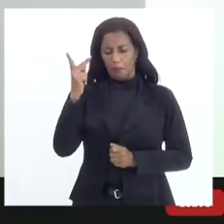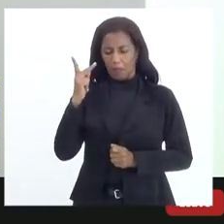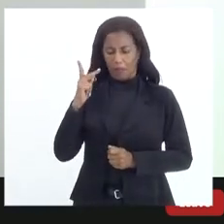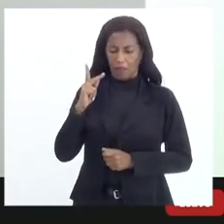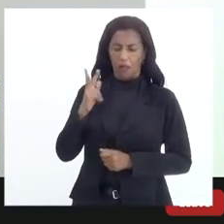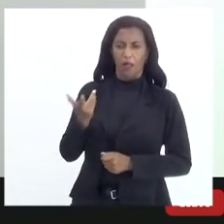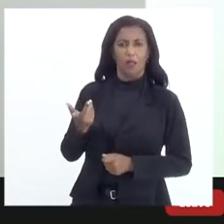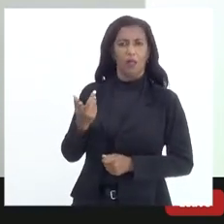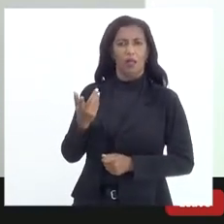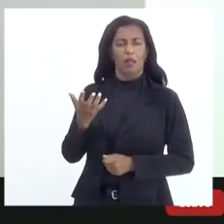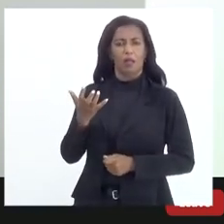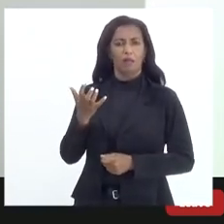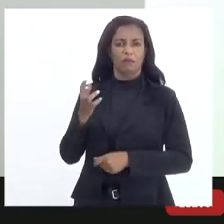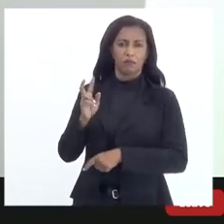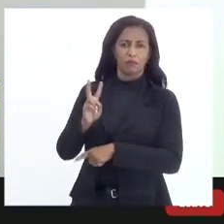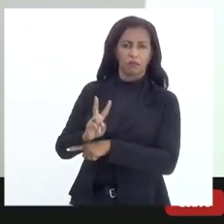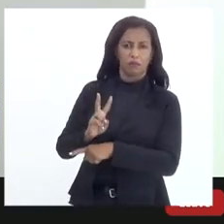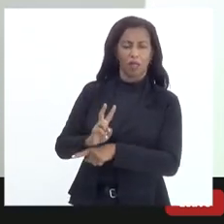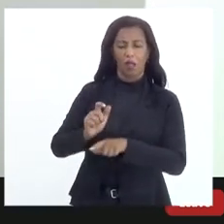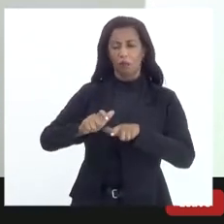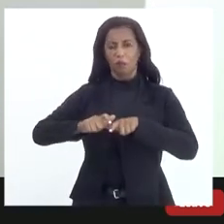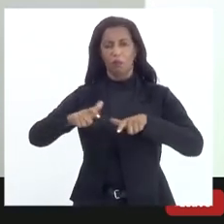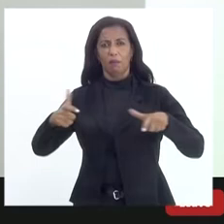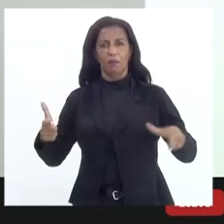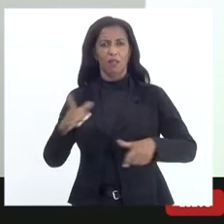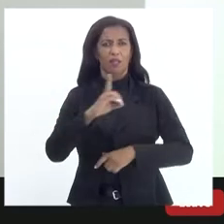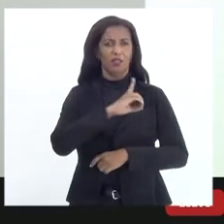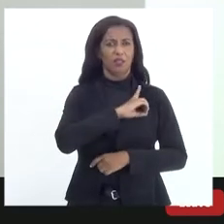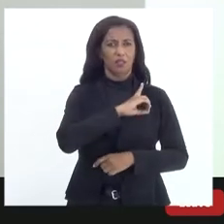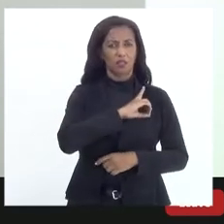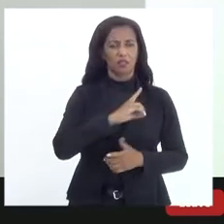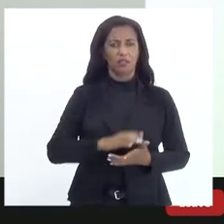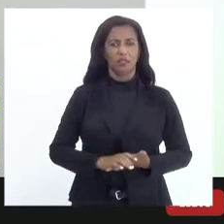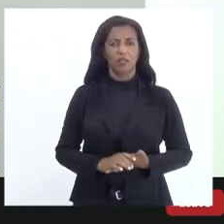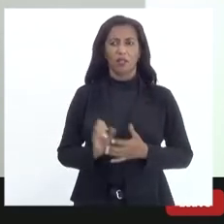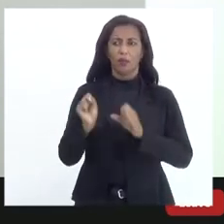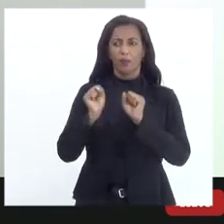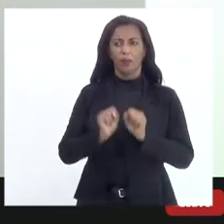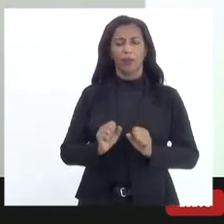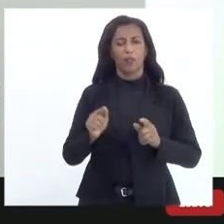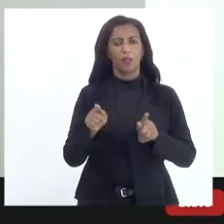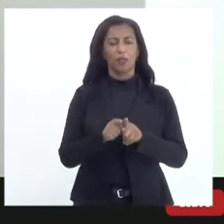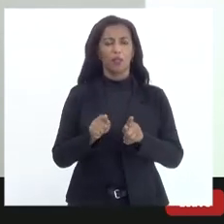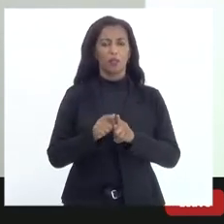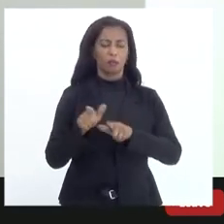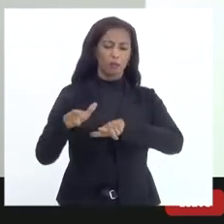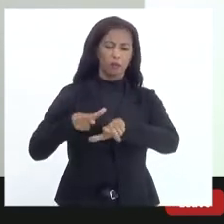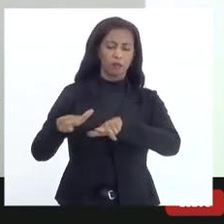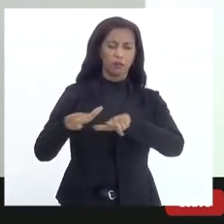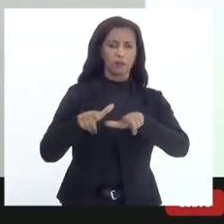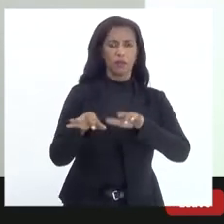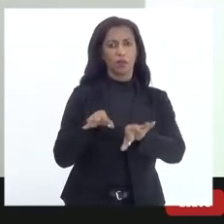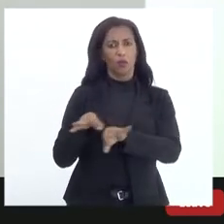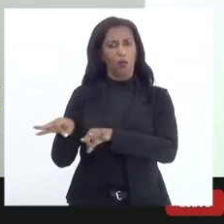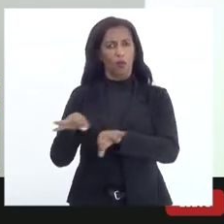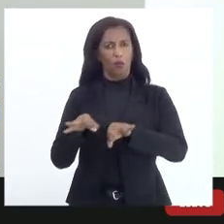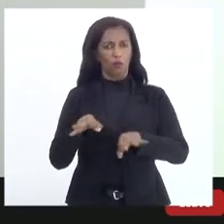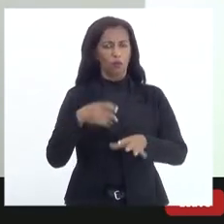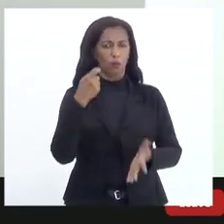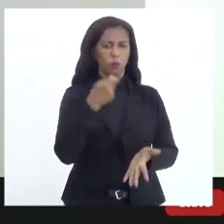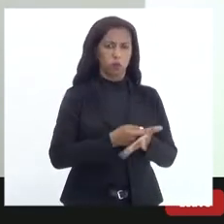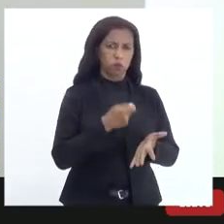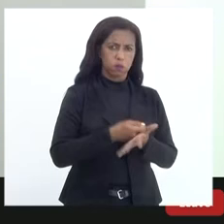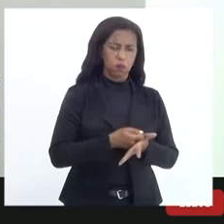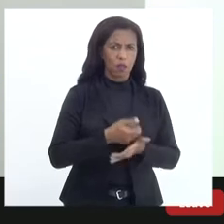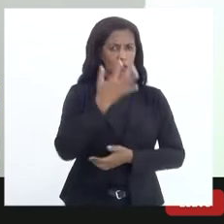mitigar, seja ampliar as delegacias, poder aí trabalhar de forma árdua